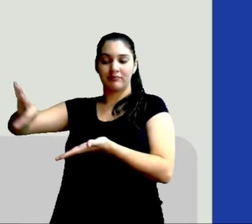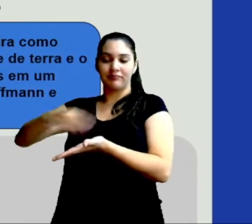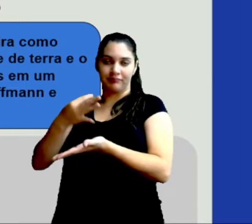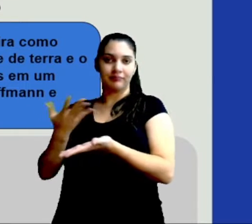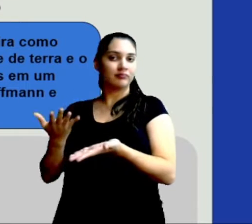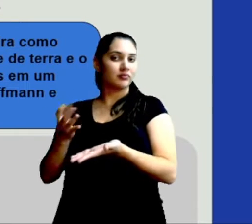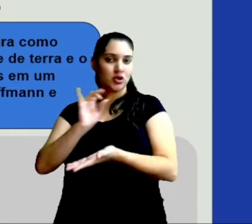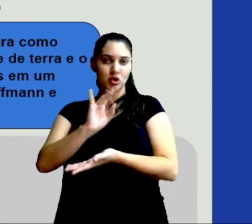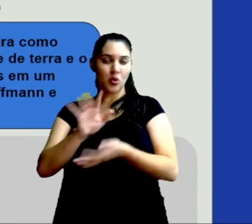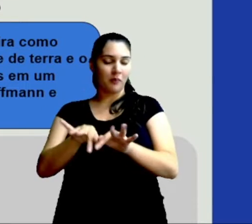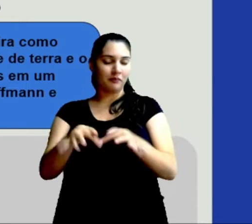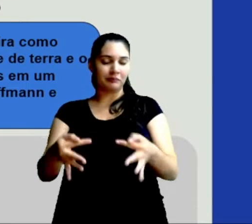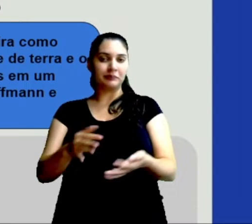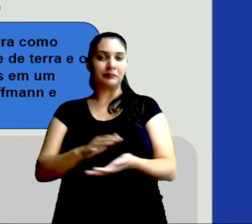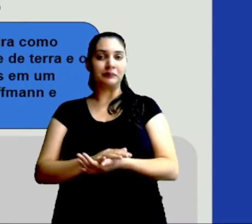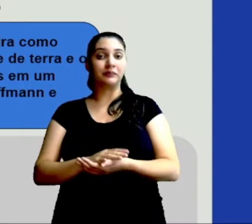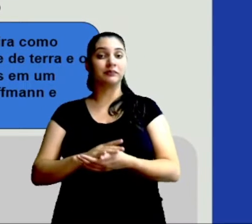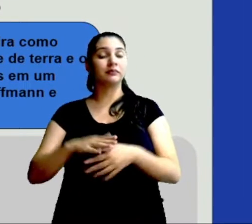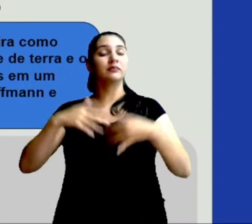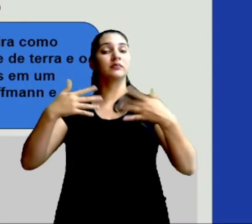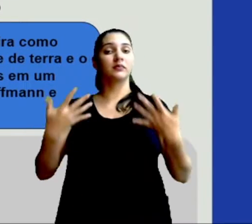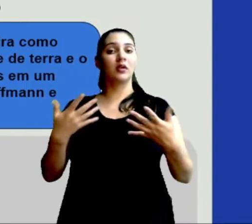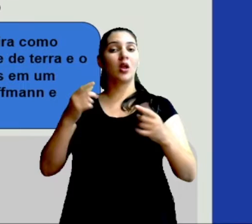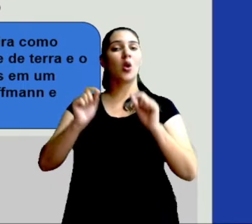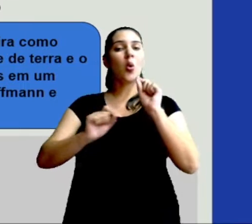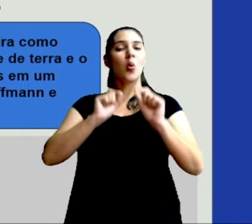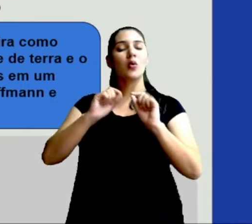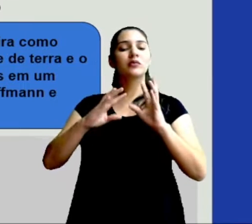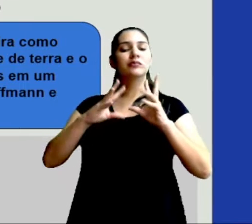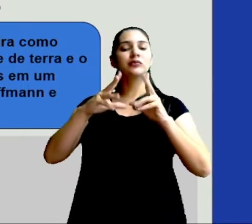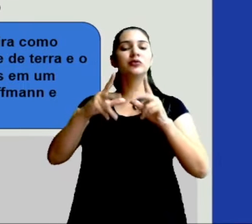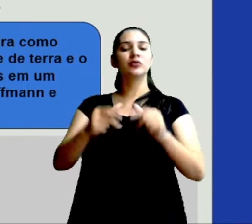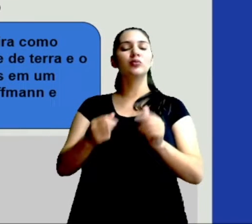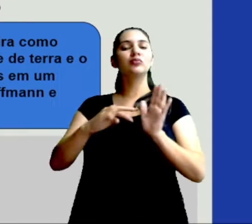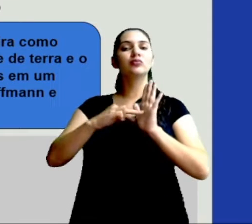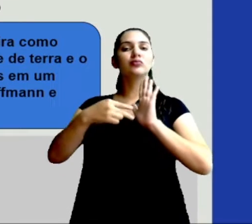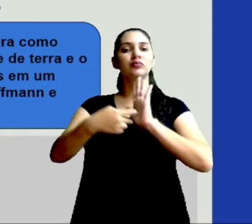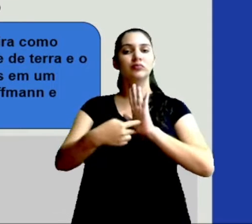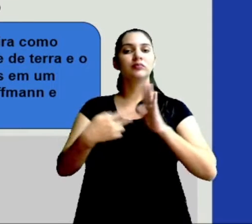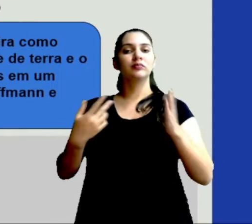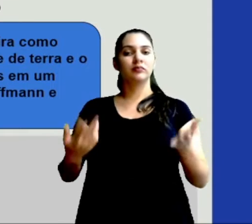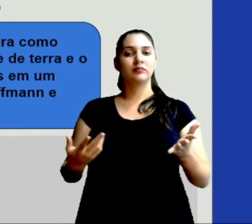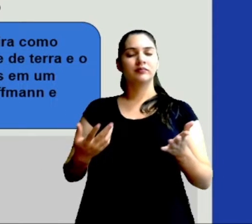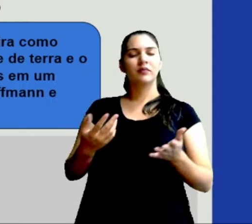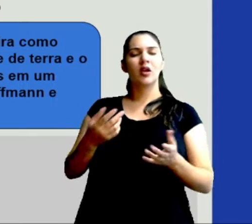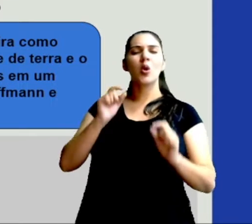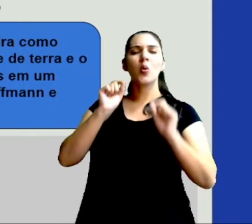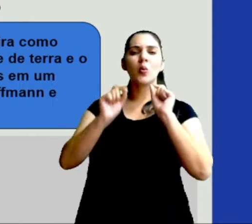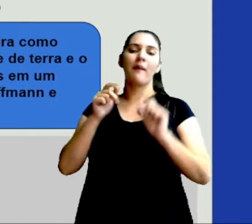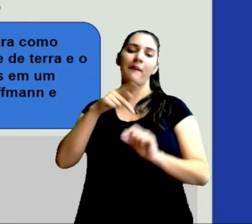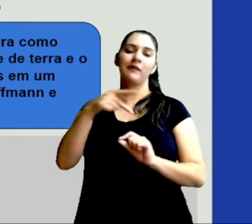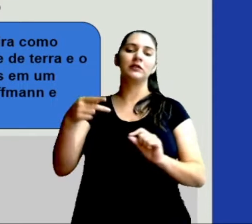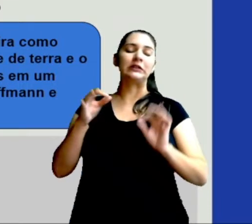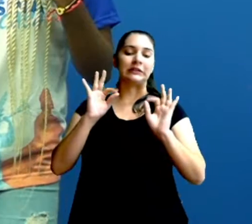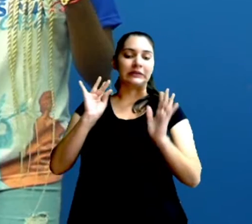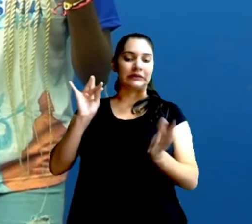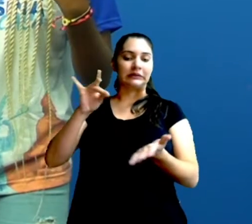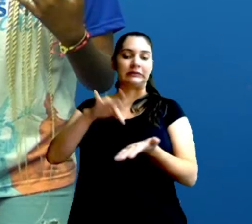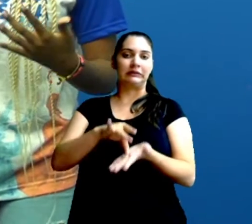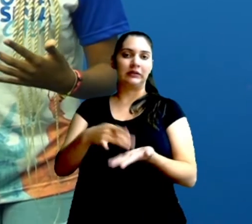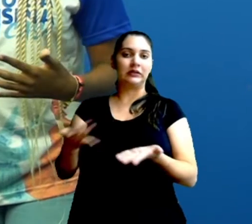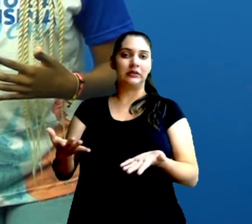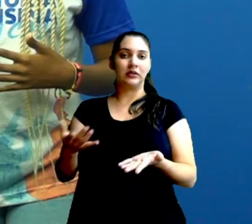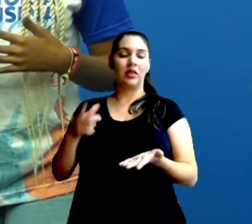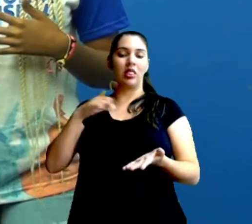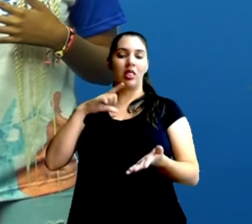registrar. E daí o que tudo isso significa, Manu, de fato, né? Desde a lei